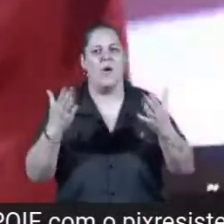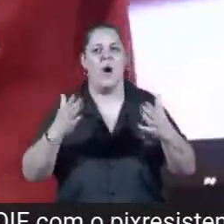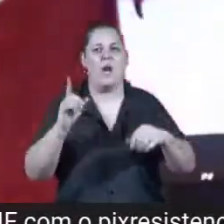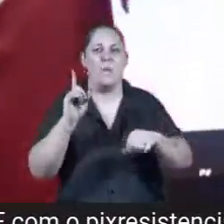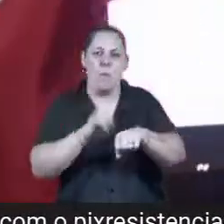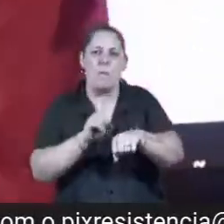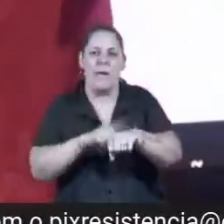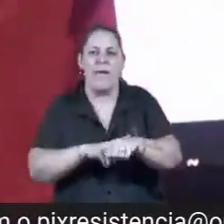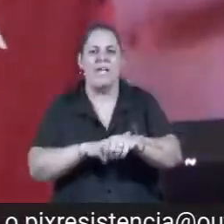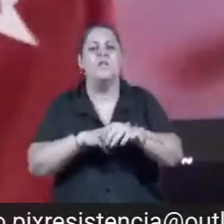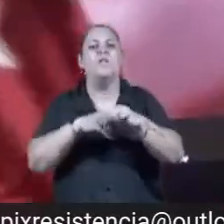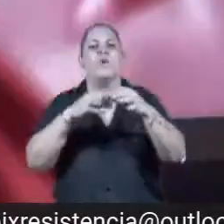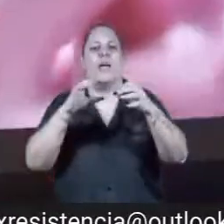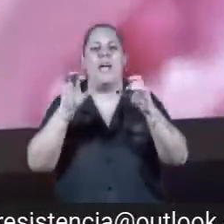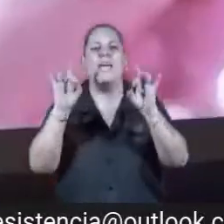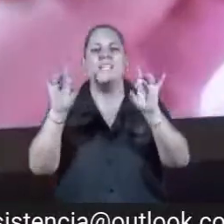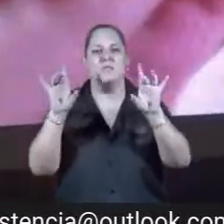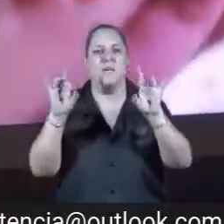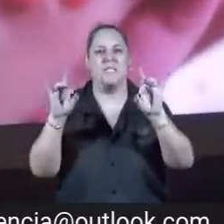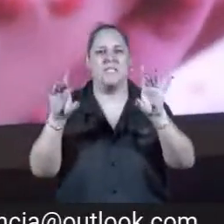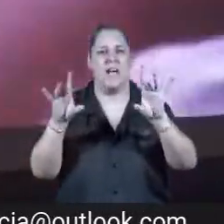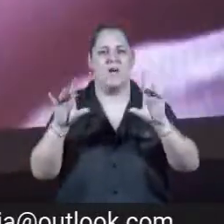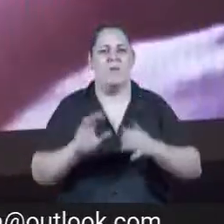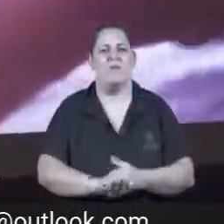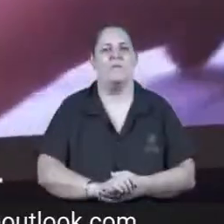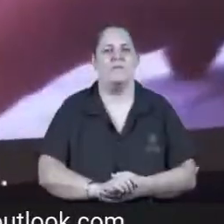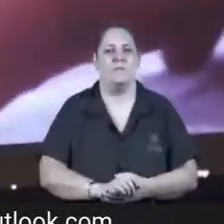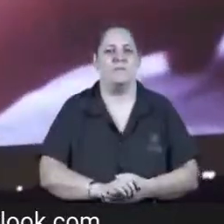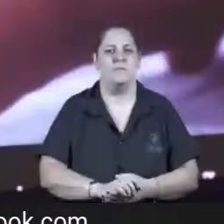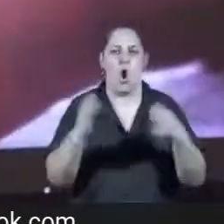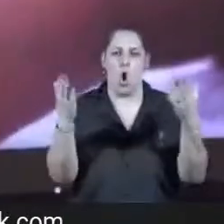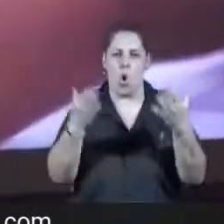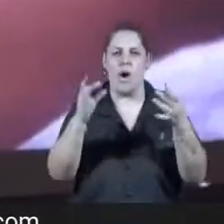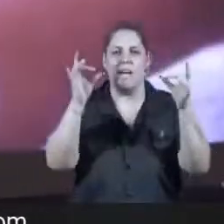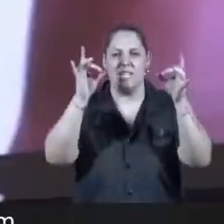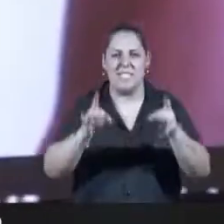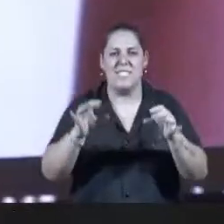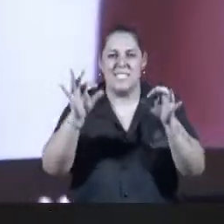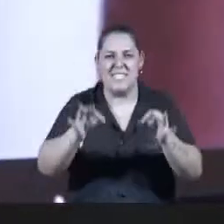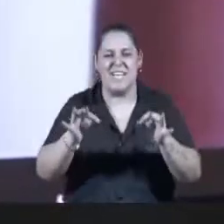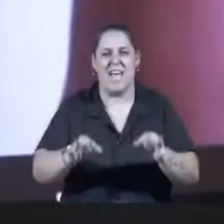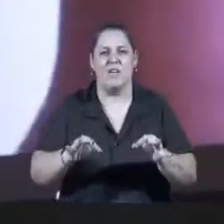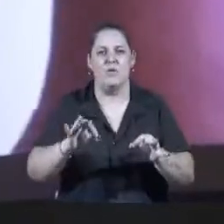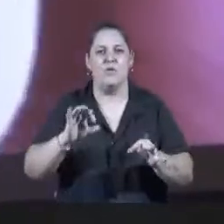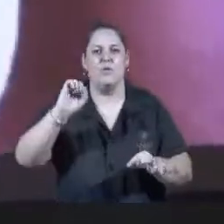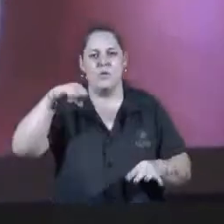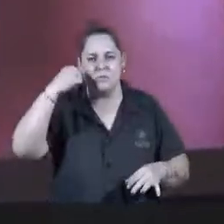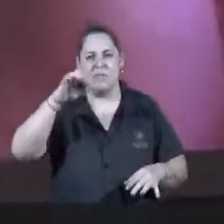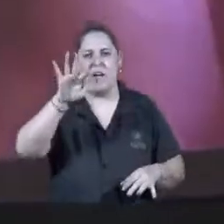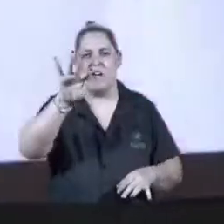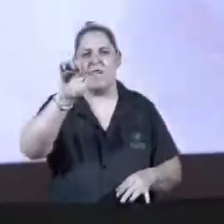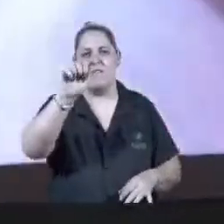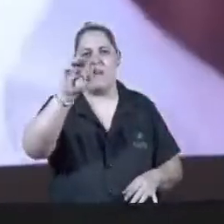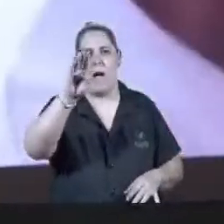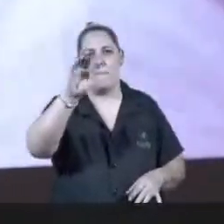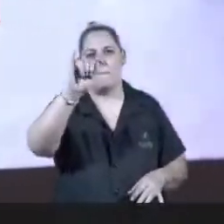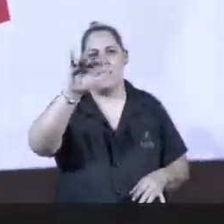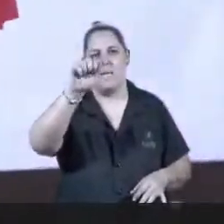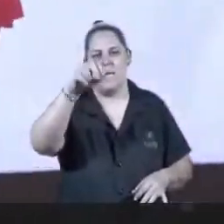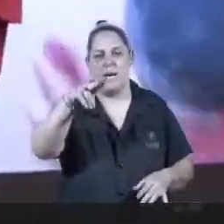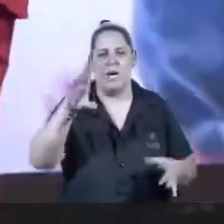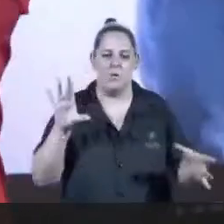é oficial. Fabiano Contarato, filiado ao Partido dos Trabalhadores e